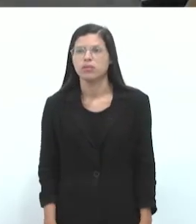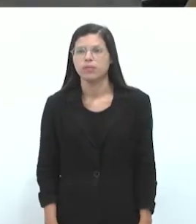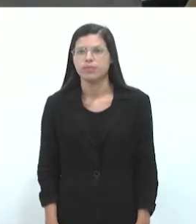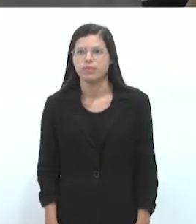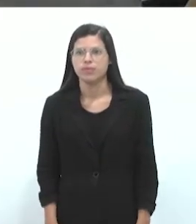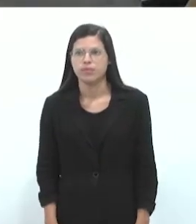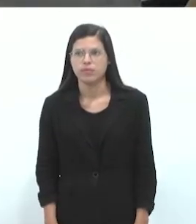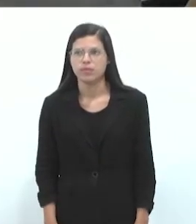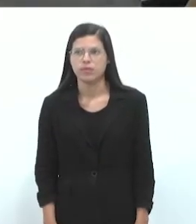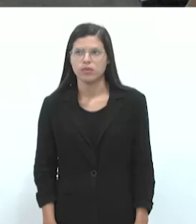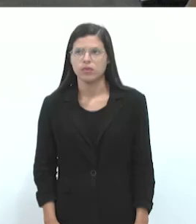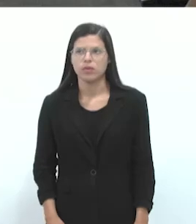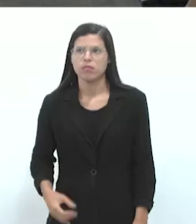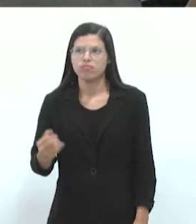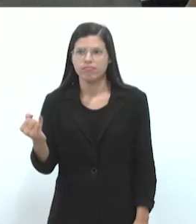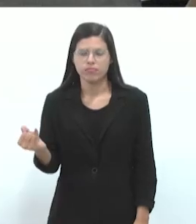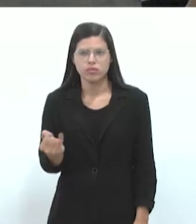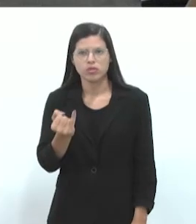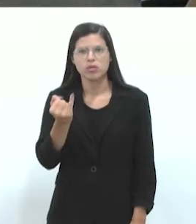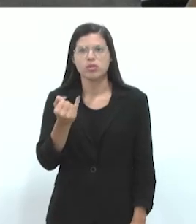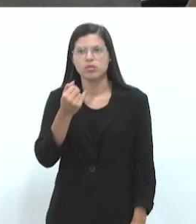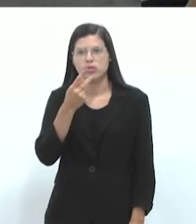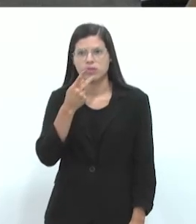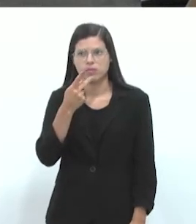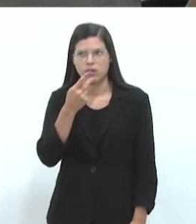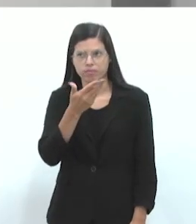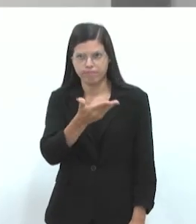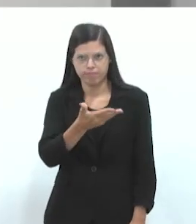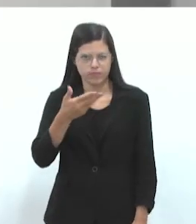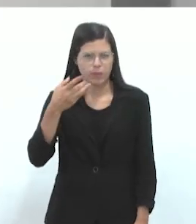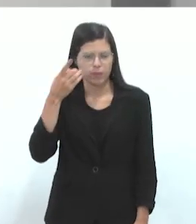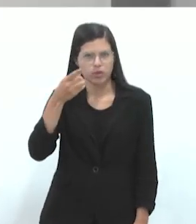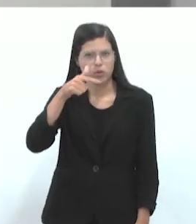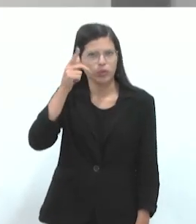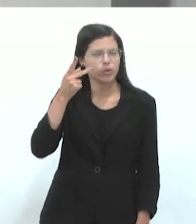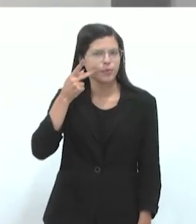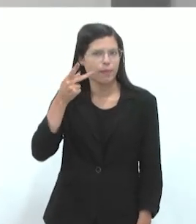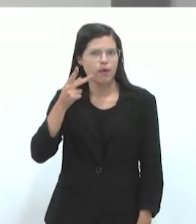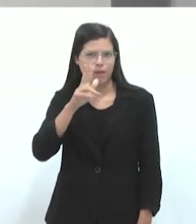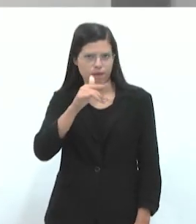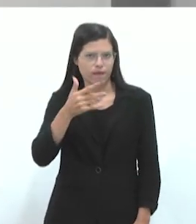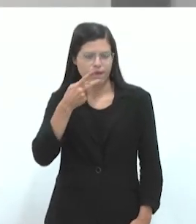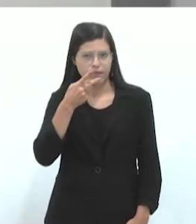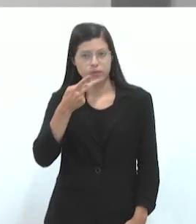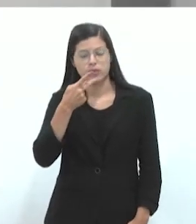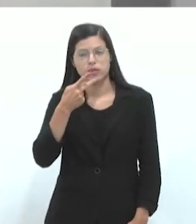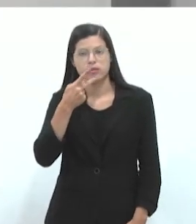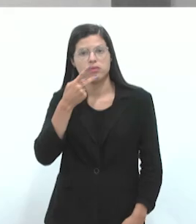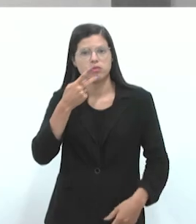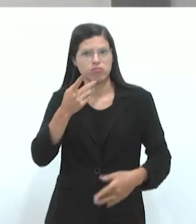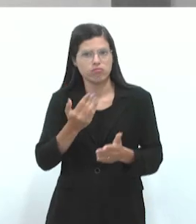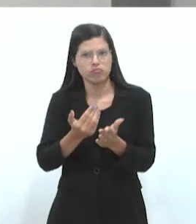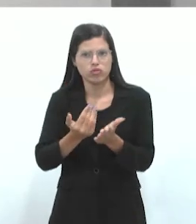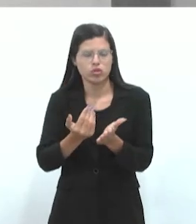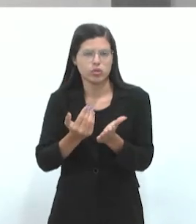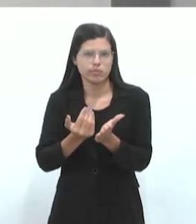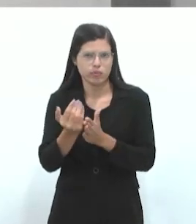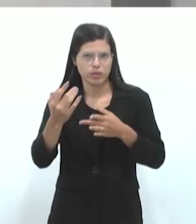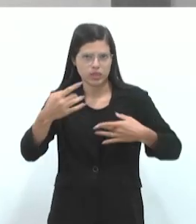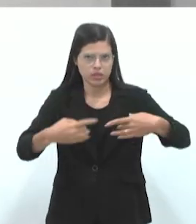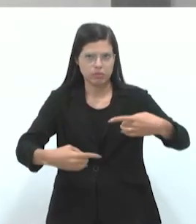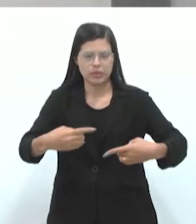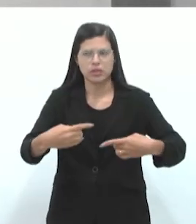a questão de ordem colocada pelo deputado Luiz Paulo. Vou passar a palavra para o deputado Luiz Paulo para a gente poder debater aqui, mas queria fazer esse desabafo